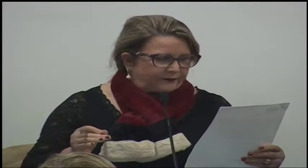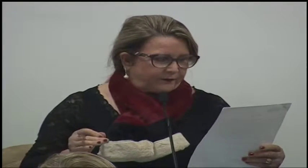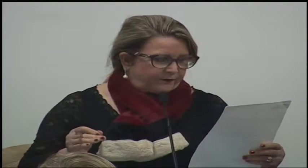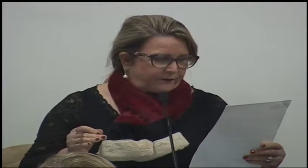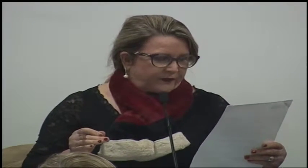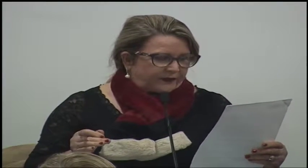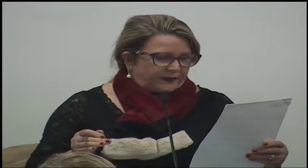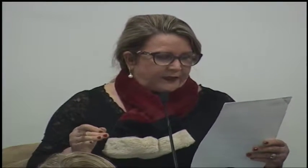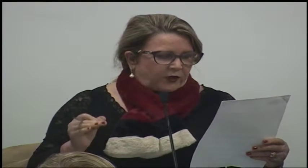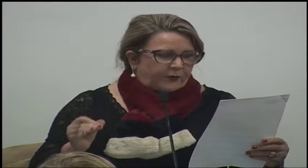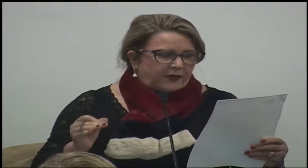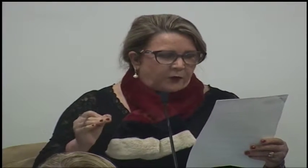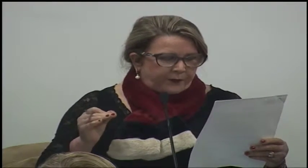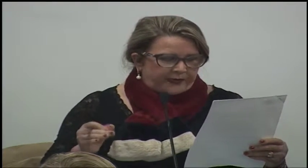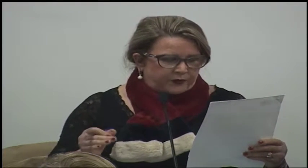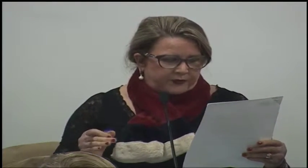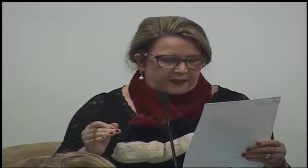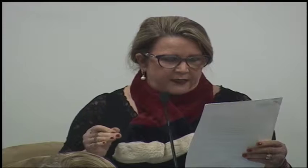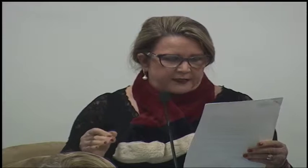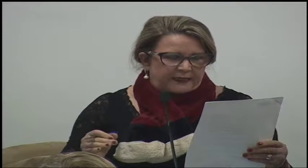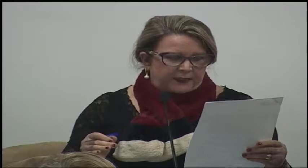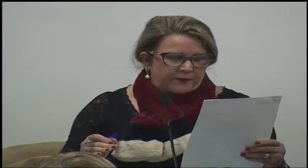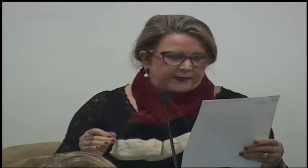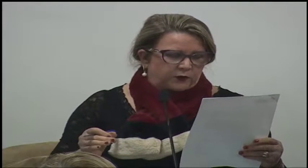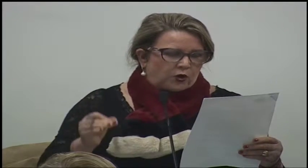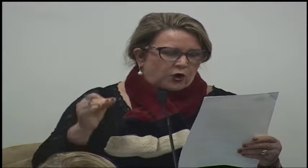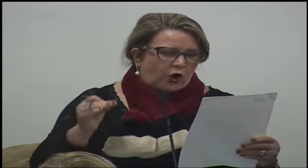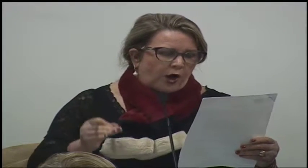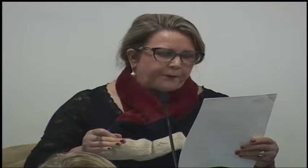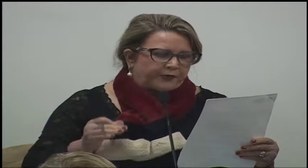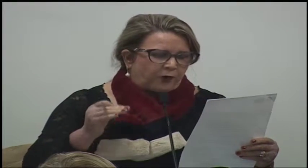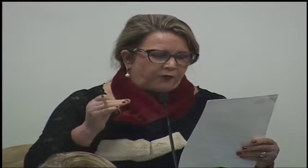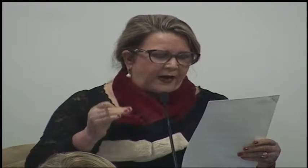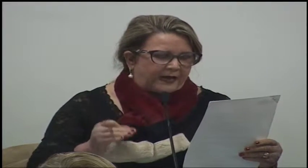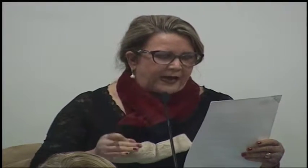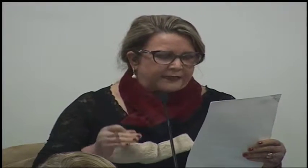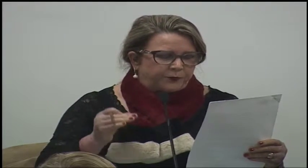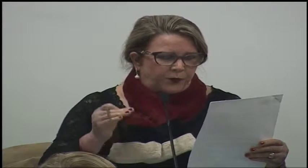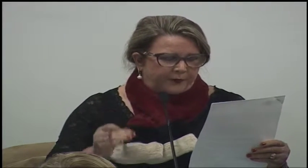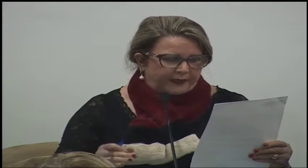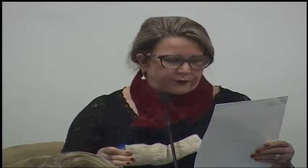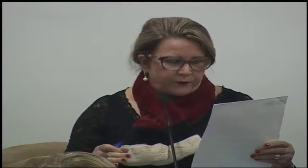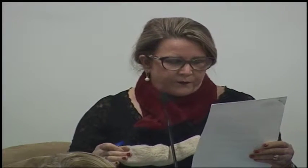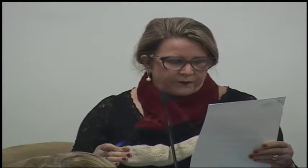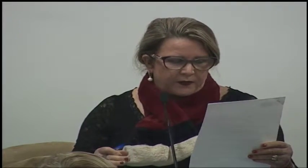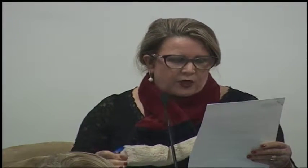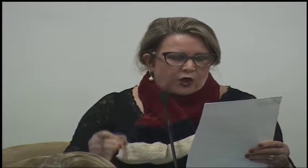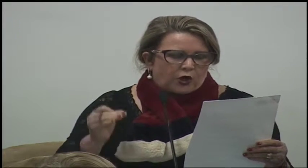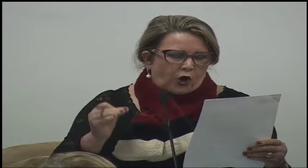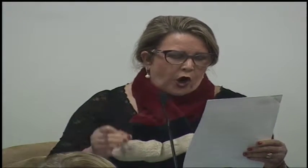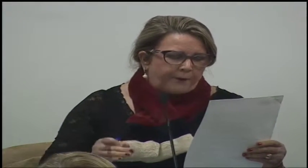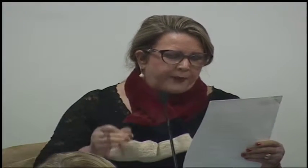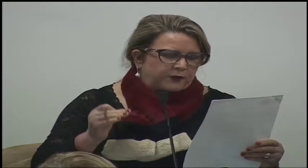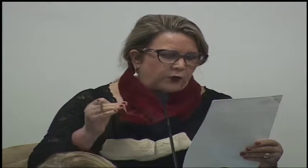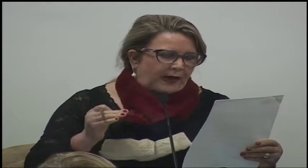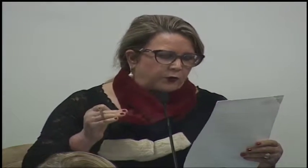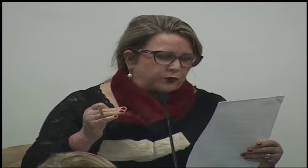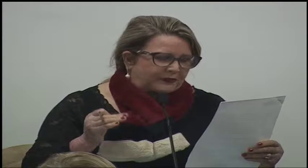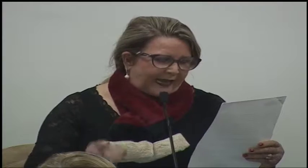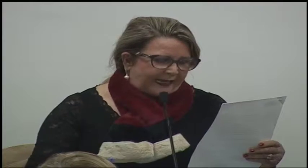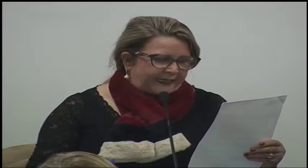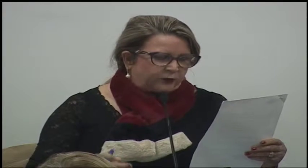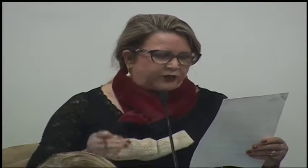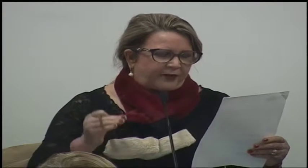ARI. Eu peço, através desse requerimento, cópia do alvará de bombeiro, cópia do